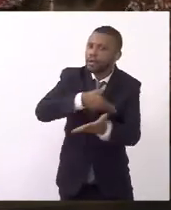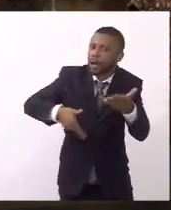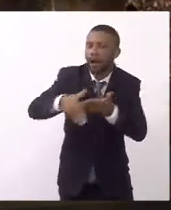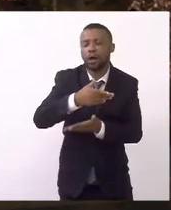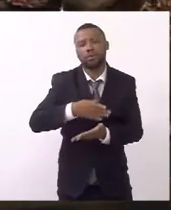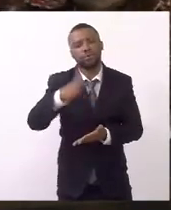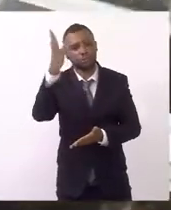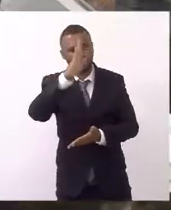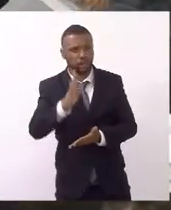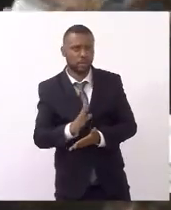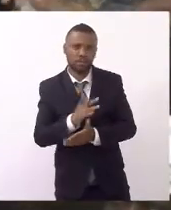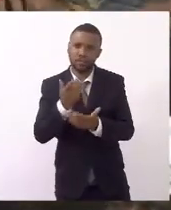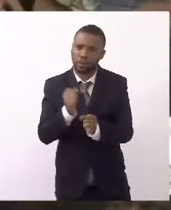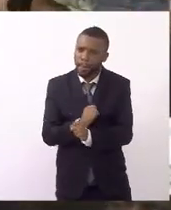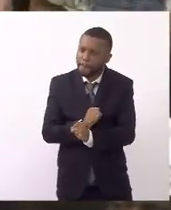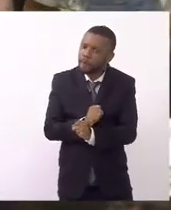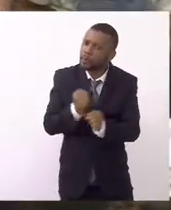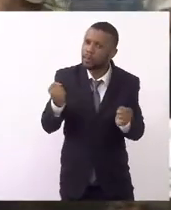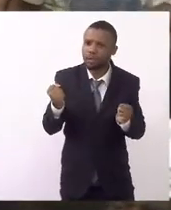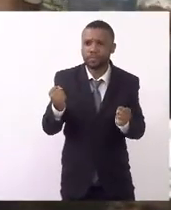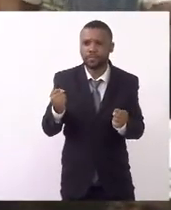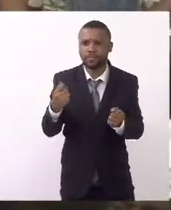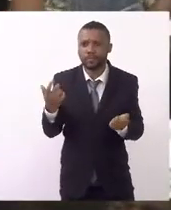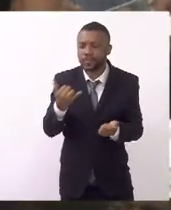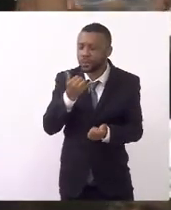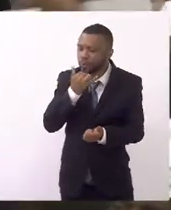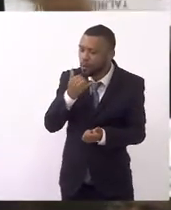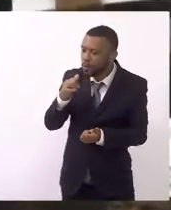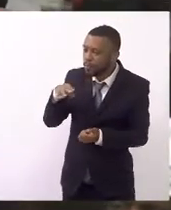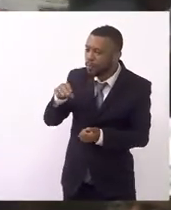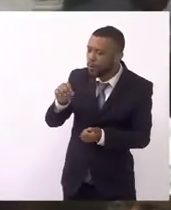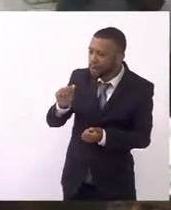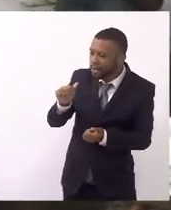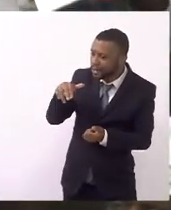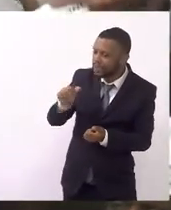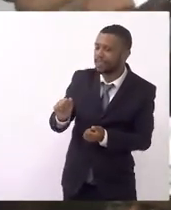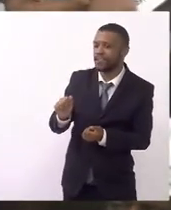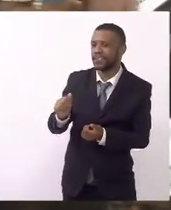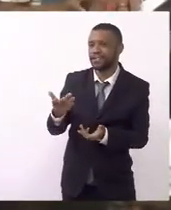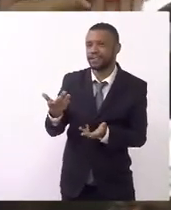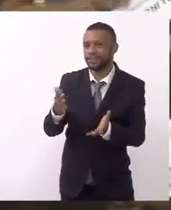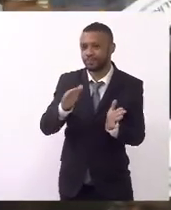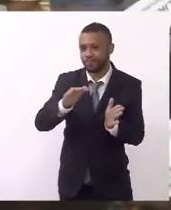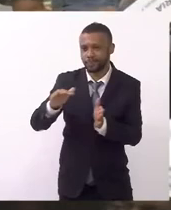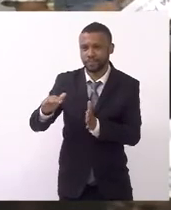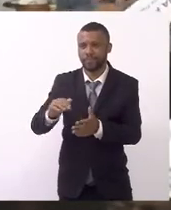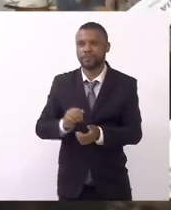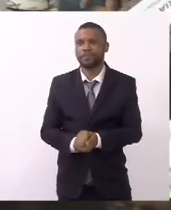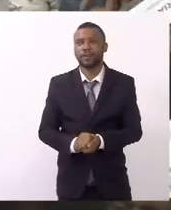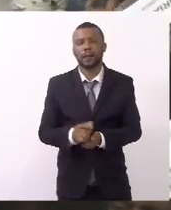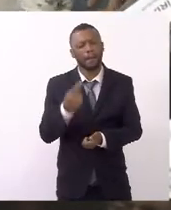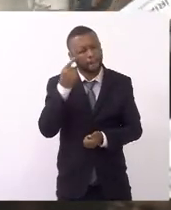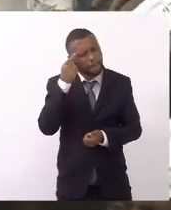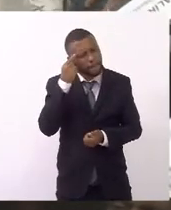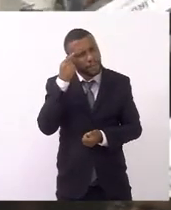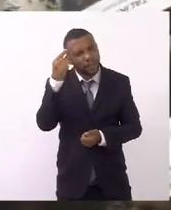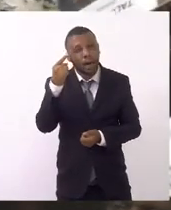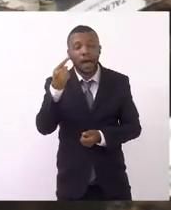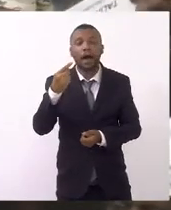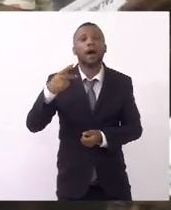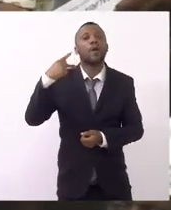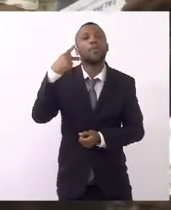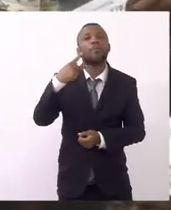não é possível Moana mayalu a pensar política pública nesse